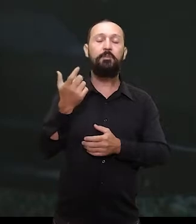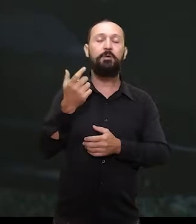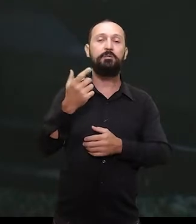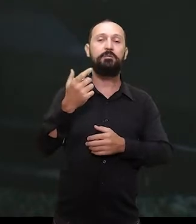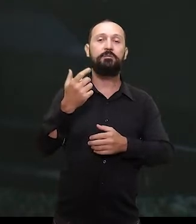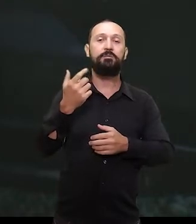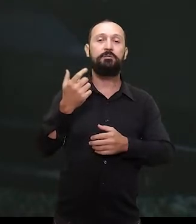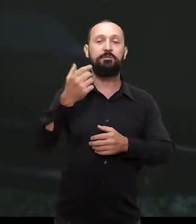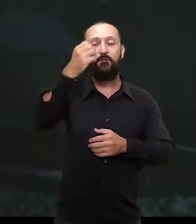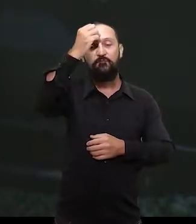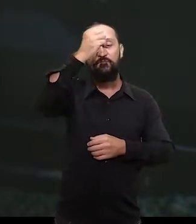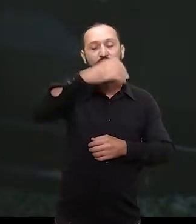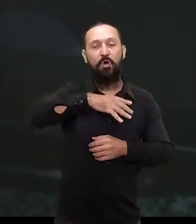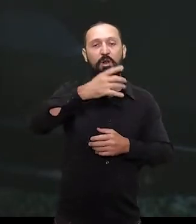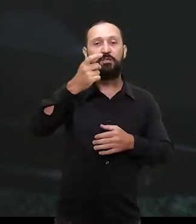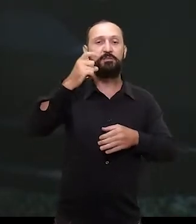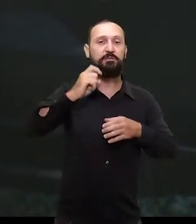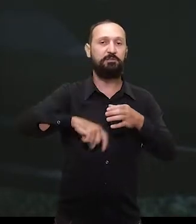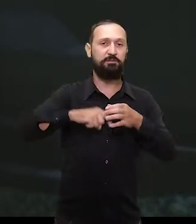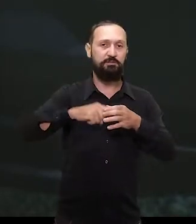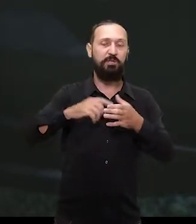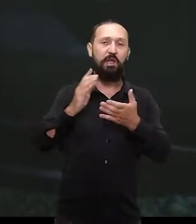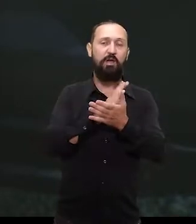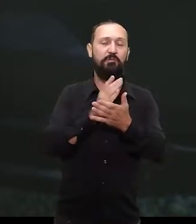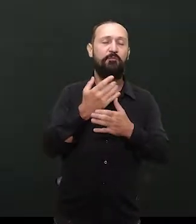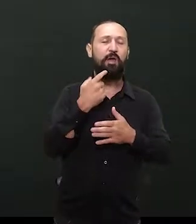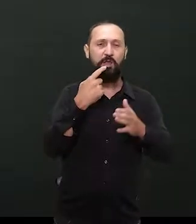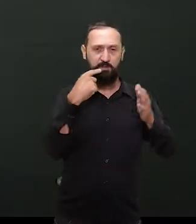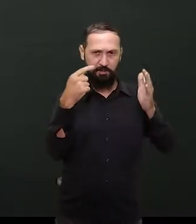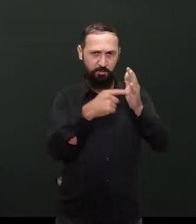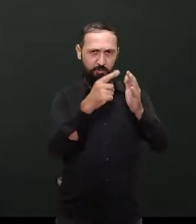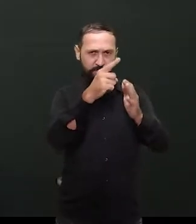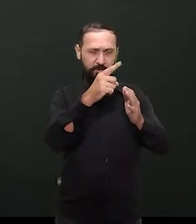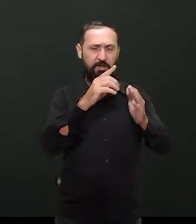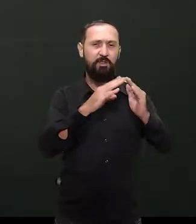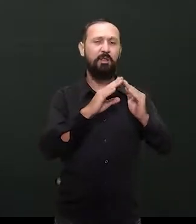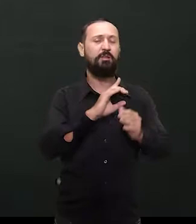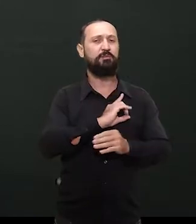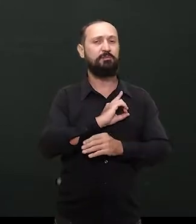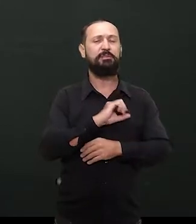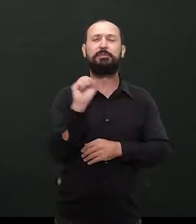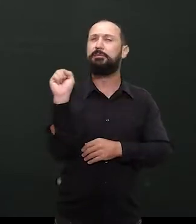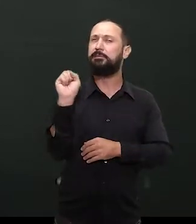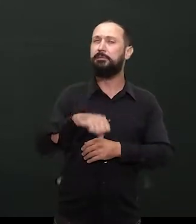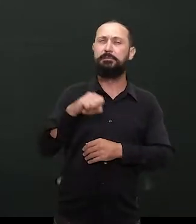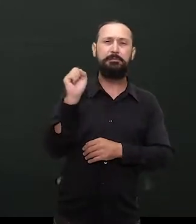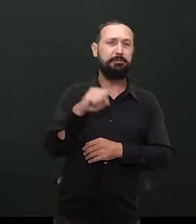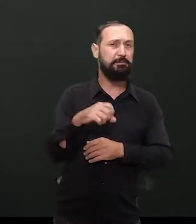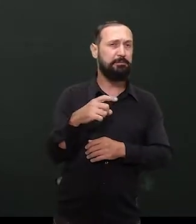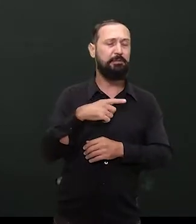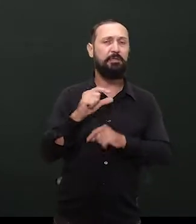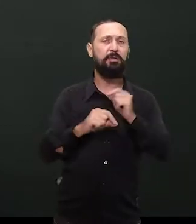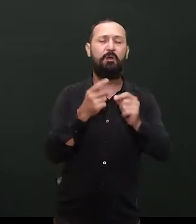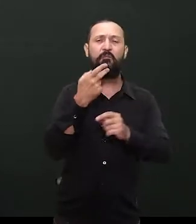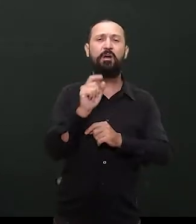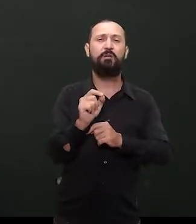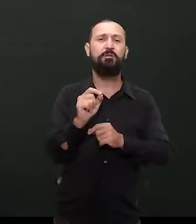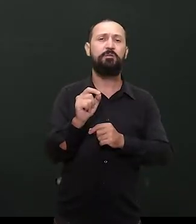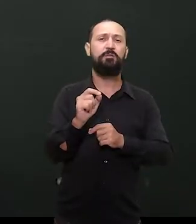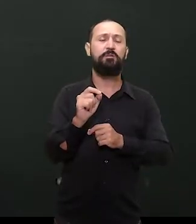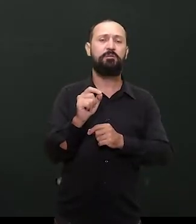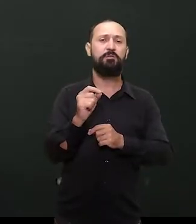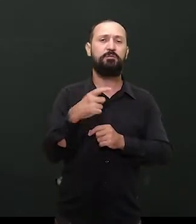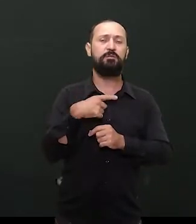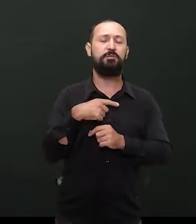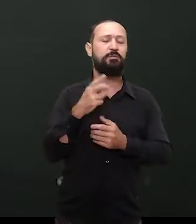também é preocupante muitos casos chegam a delegacia a violência sexual sim um dos casos onde eu costumo dizer